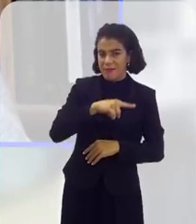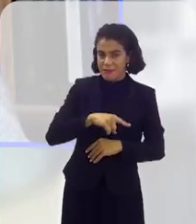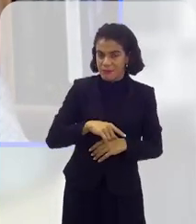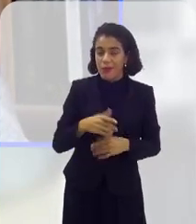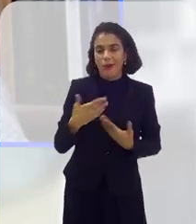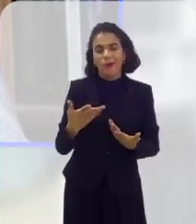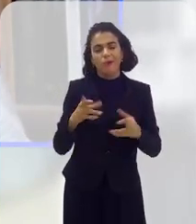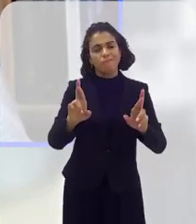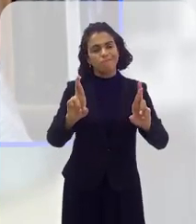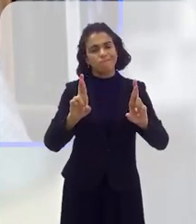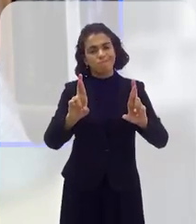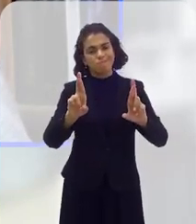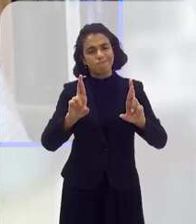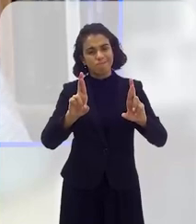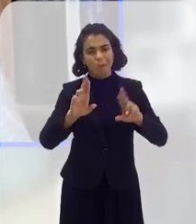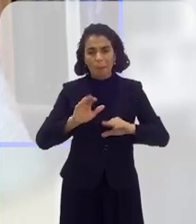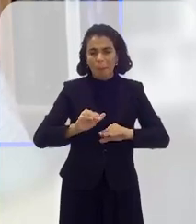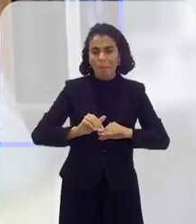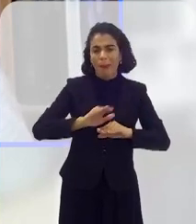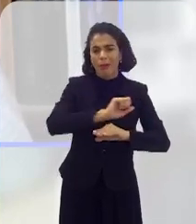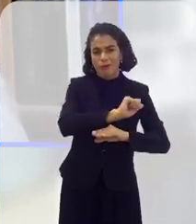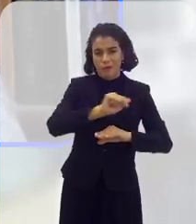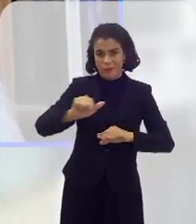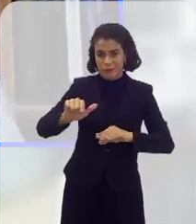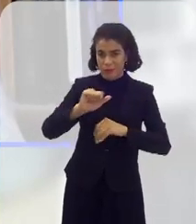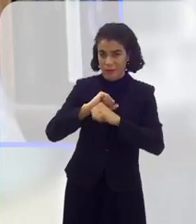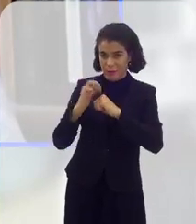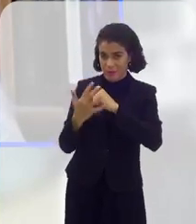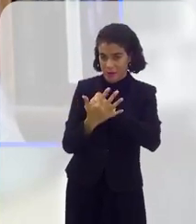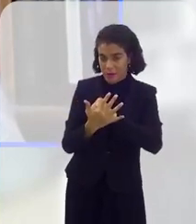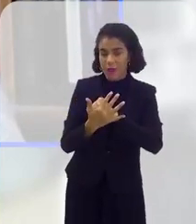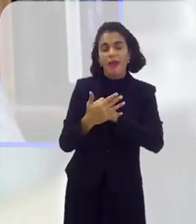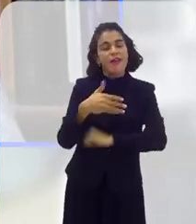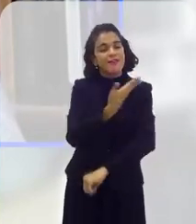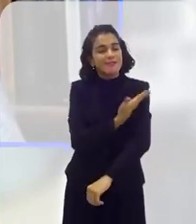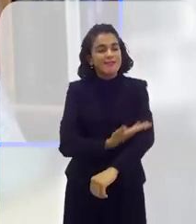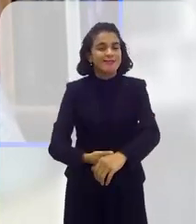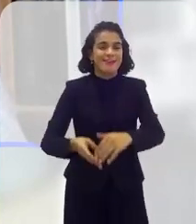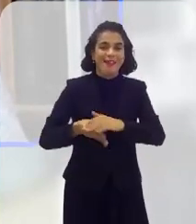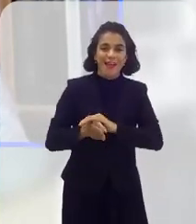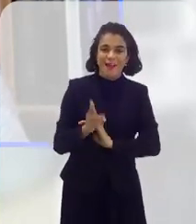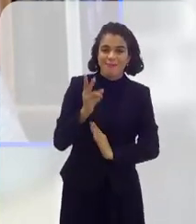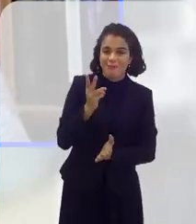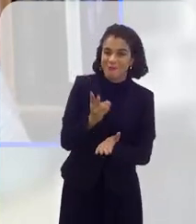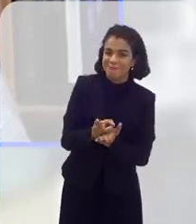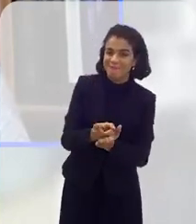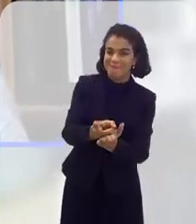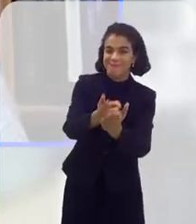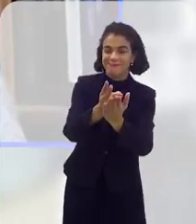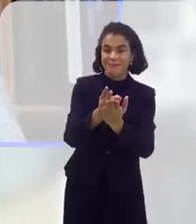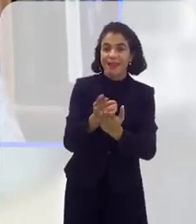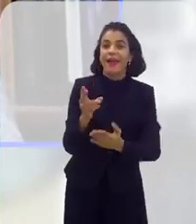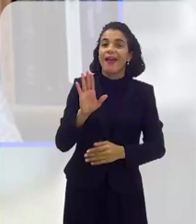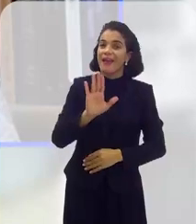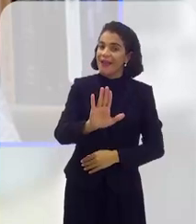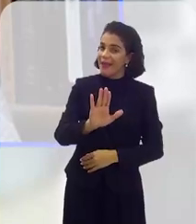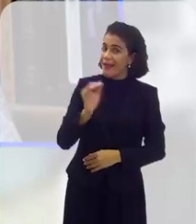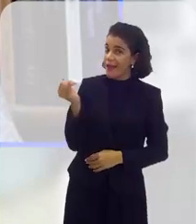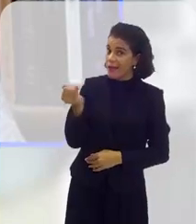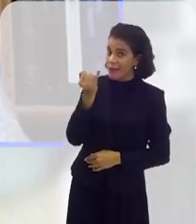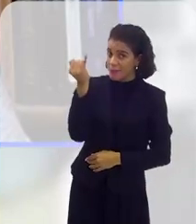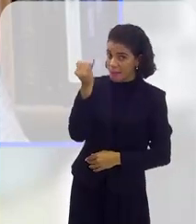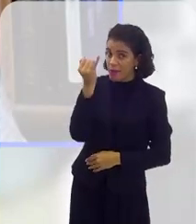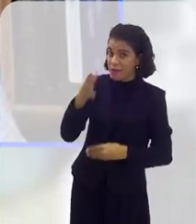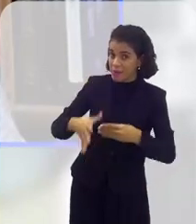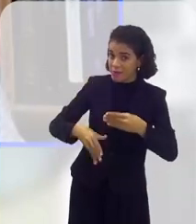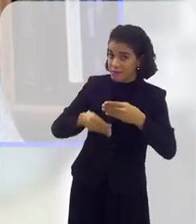eu espero que, para além da pandemia, né, esse hábito continue. Né? Agora, é importante ressaltar